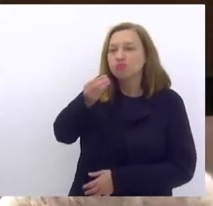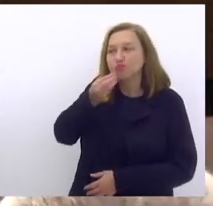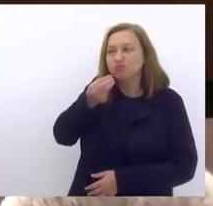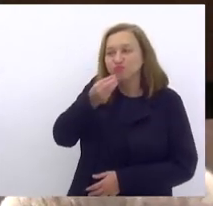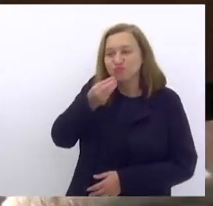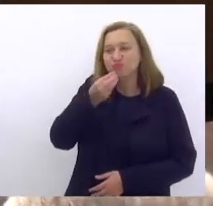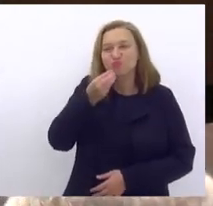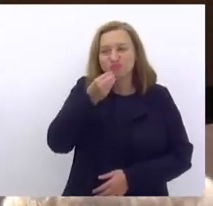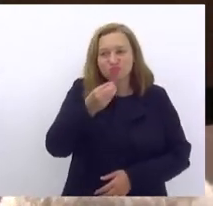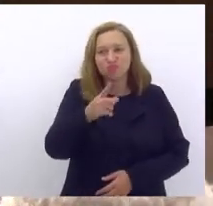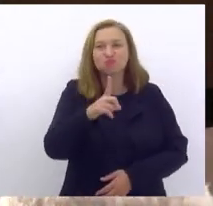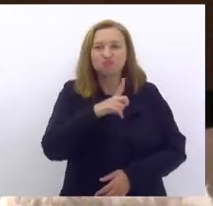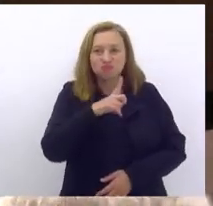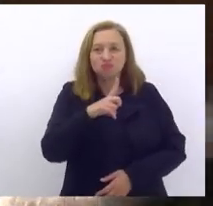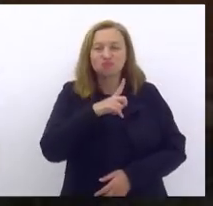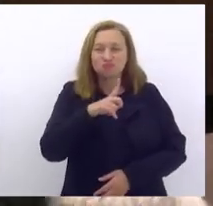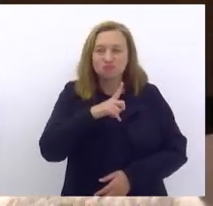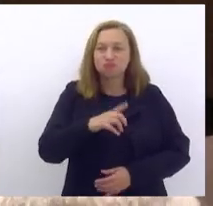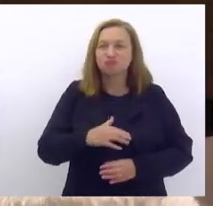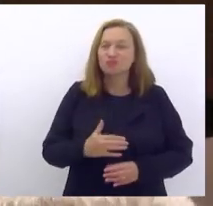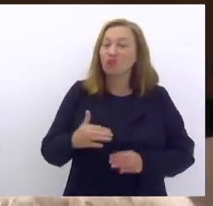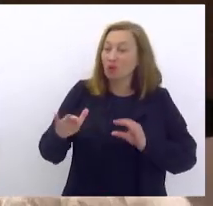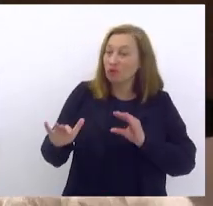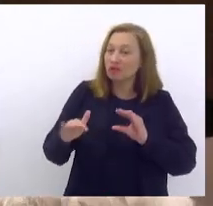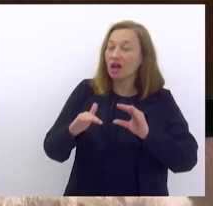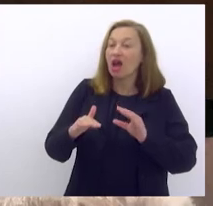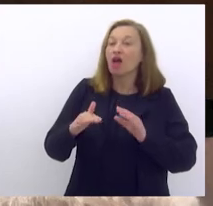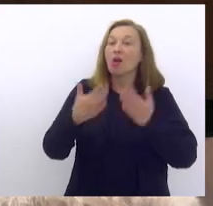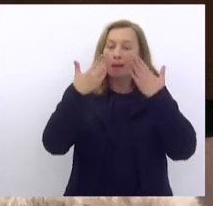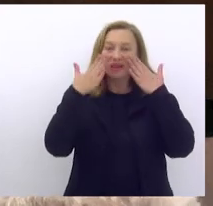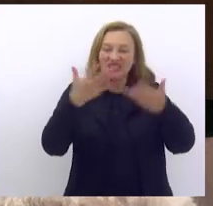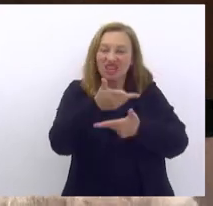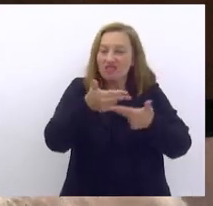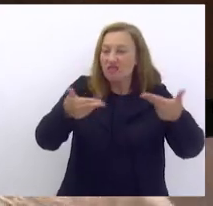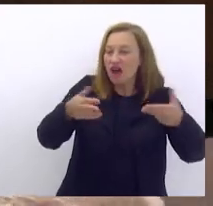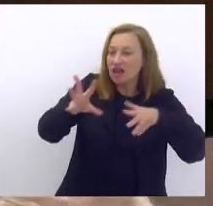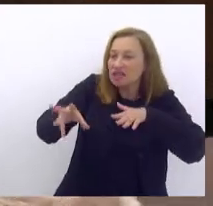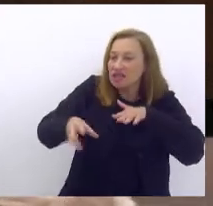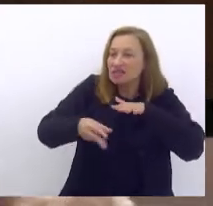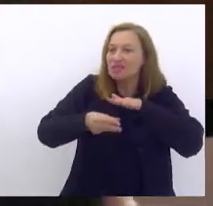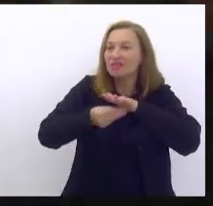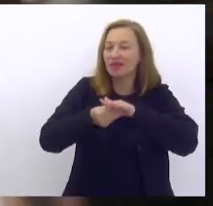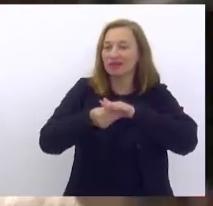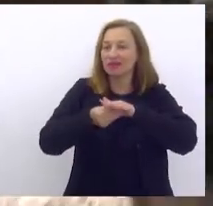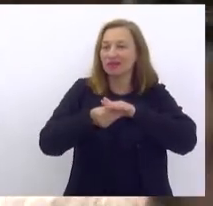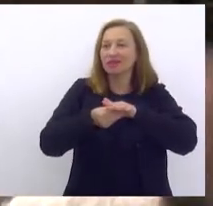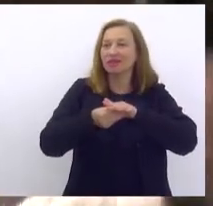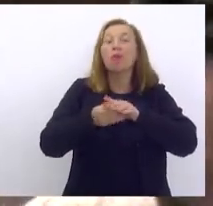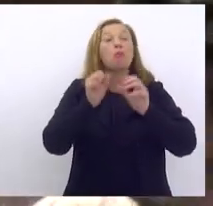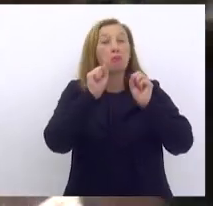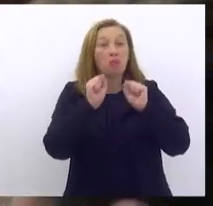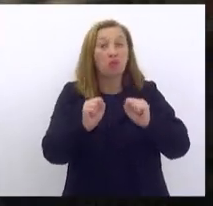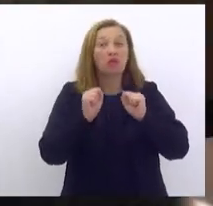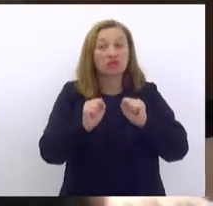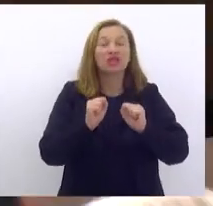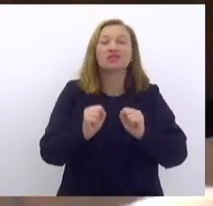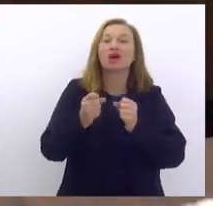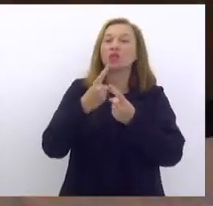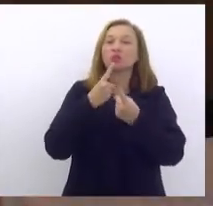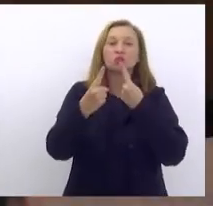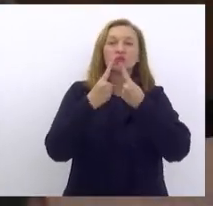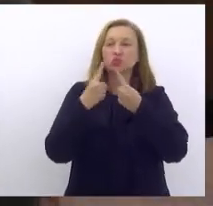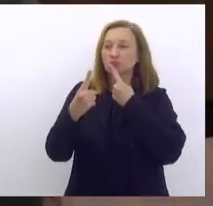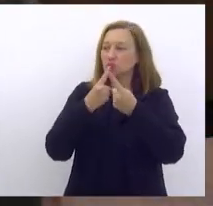todos nós, inclusive eu, que apresentei várias emendas, né? Pudessem estar